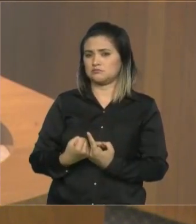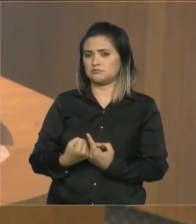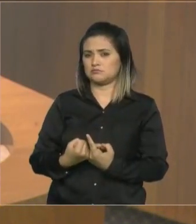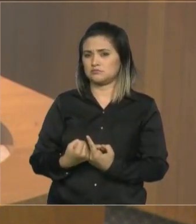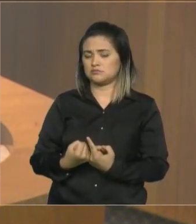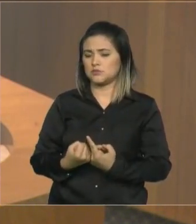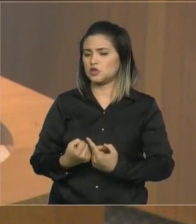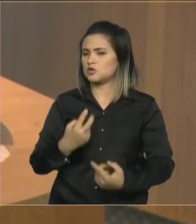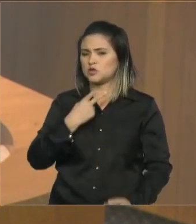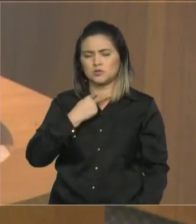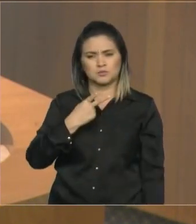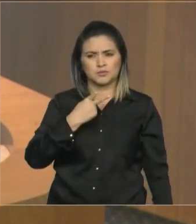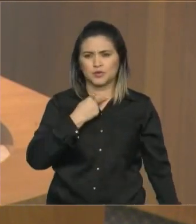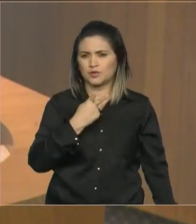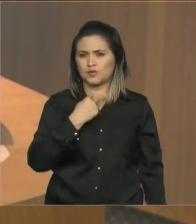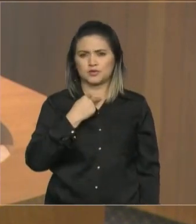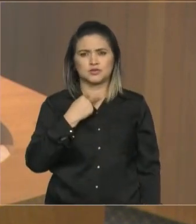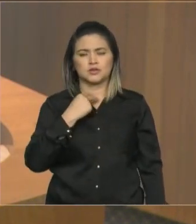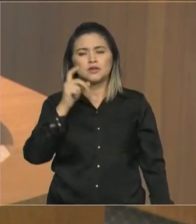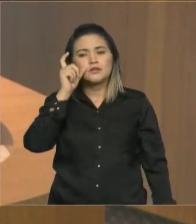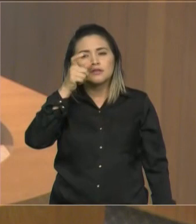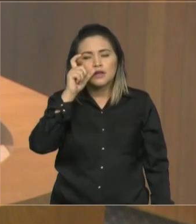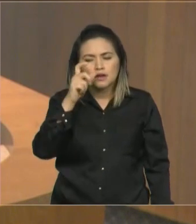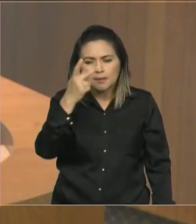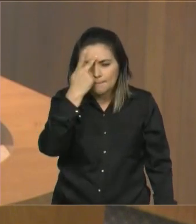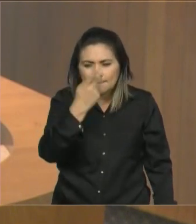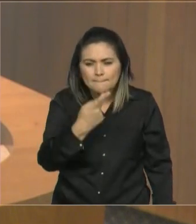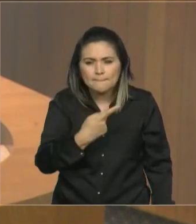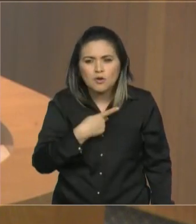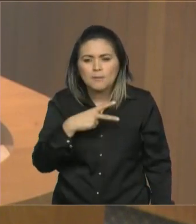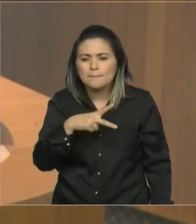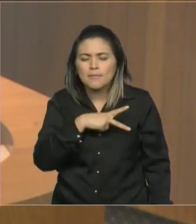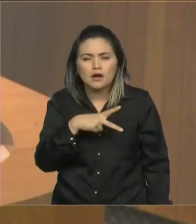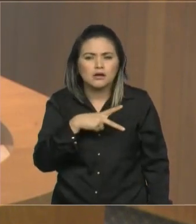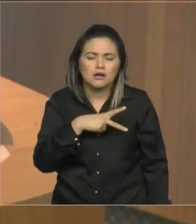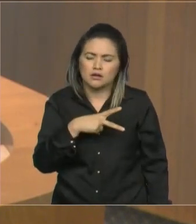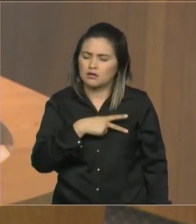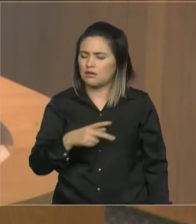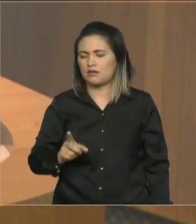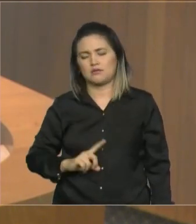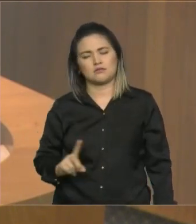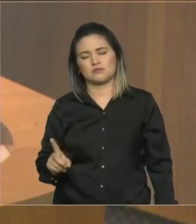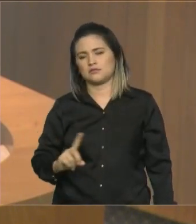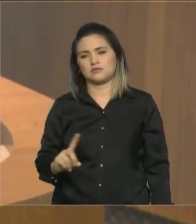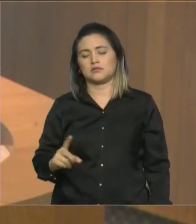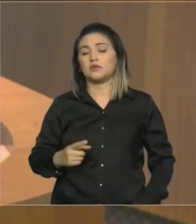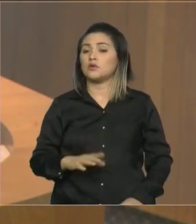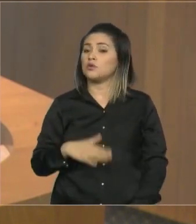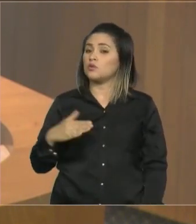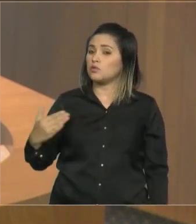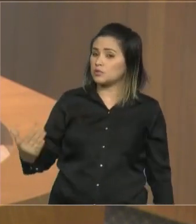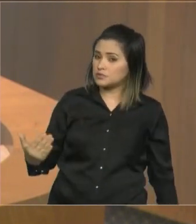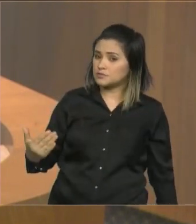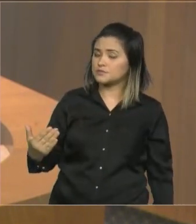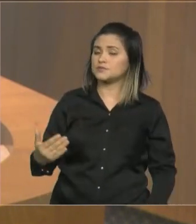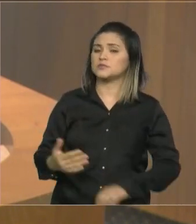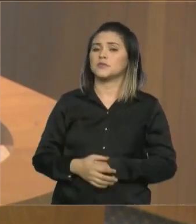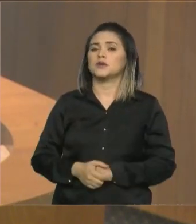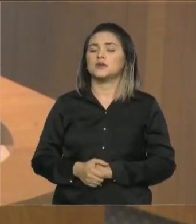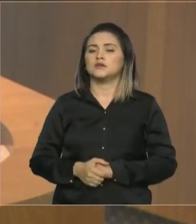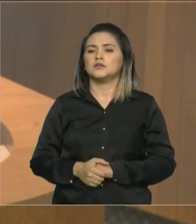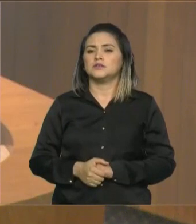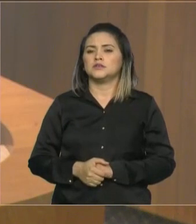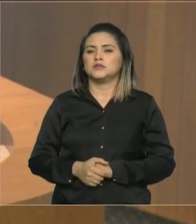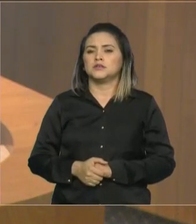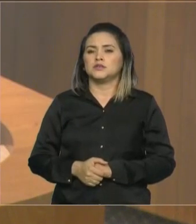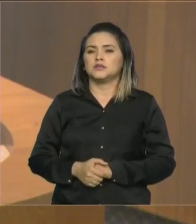do momento que um servidor público ele atua em benefício próprio contra inimigos, sejam